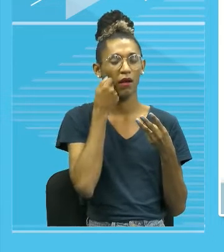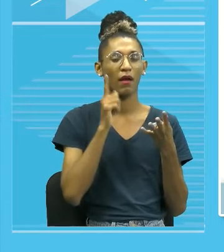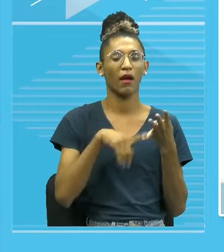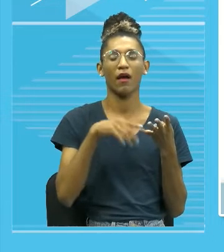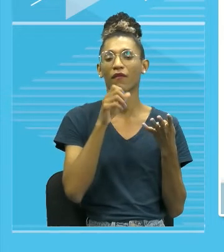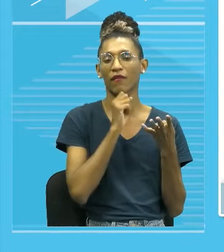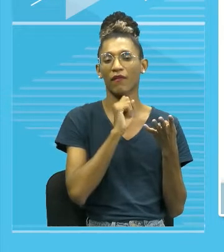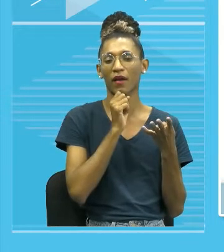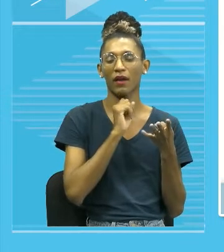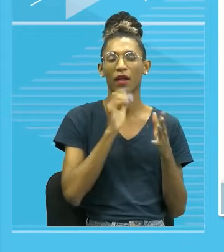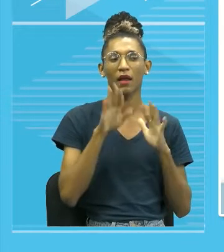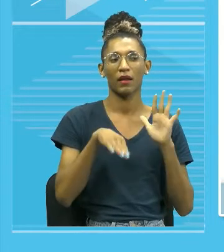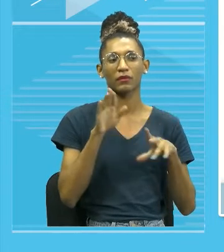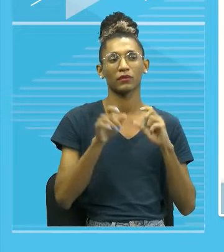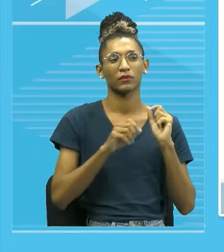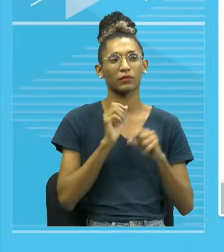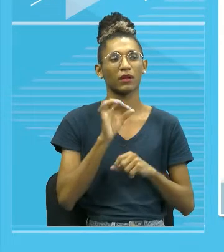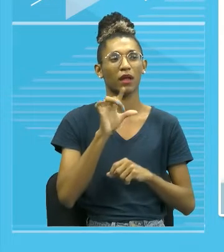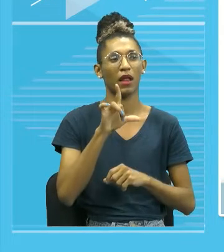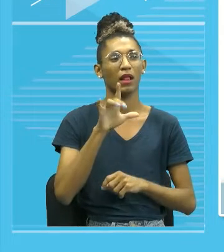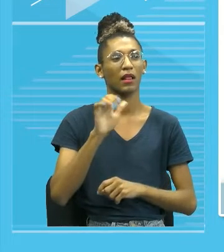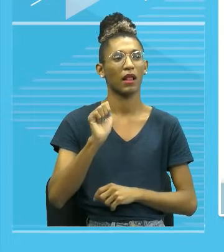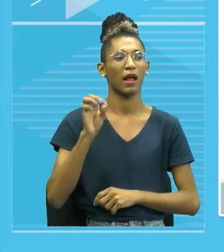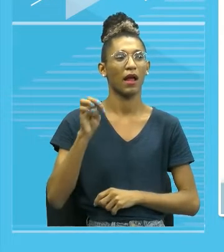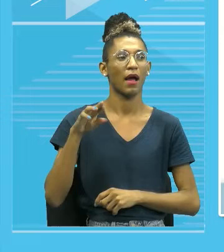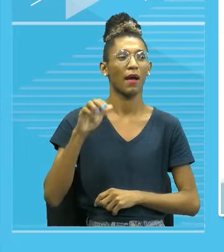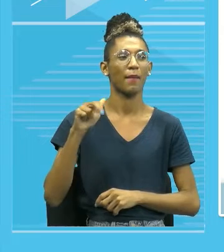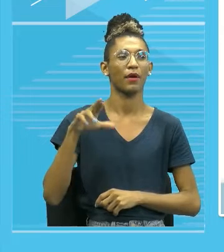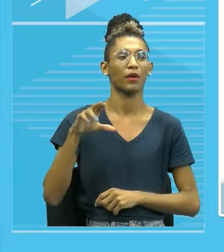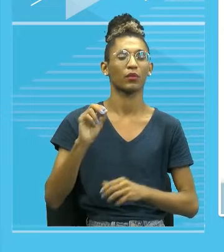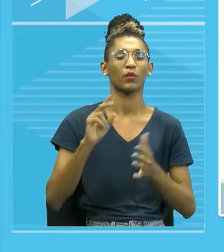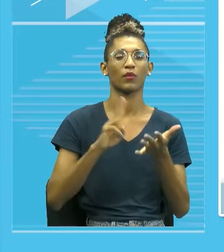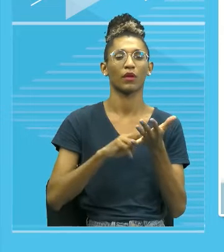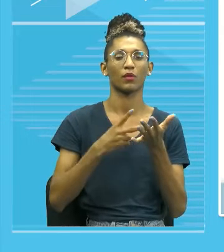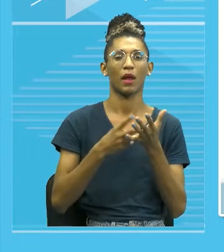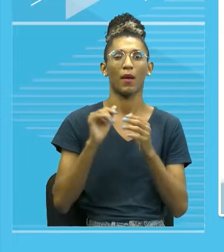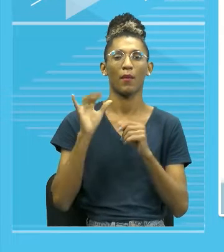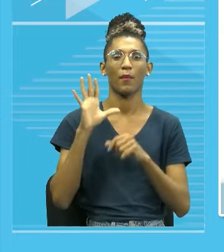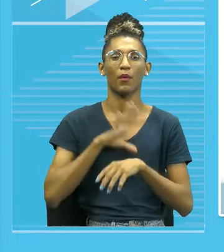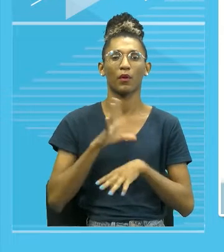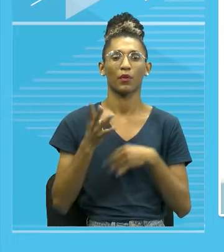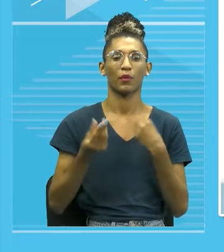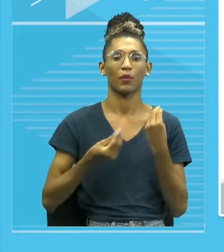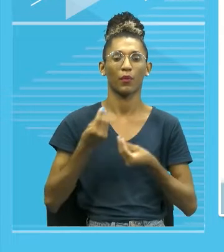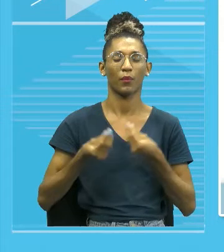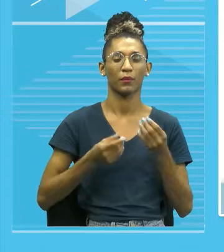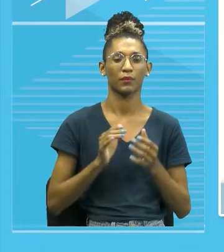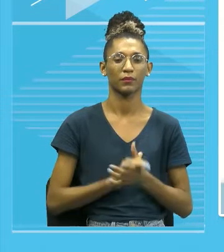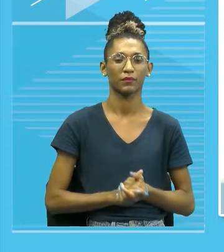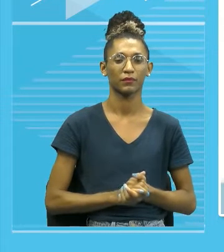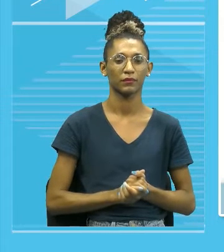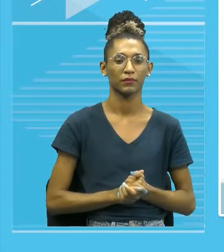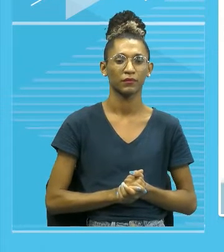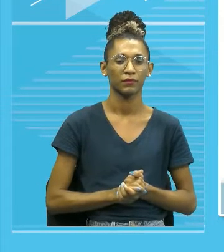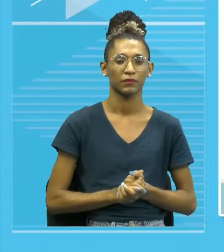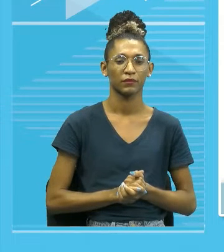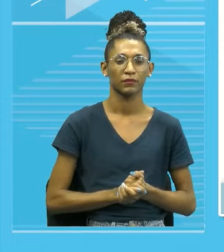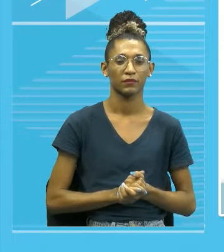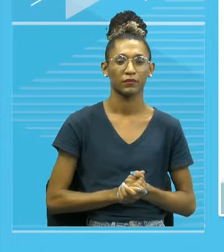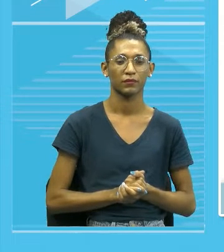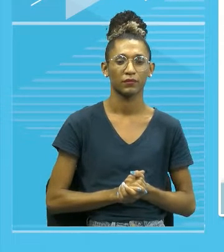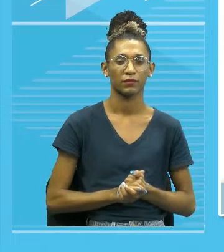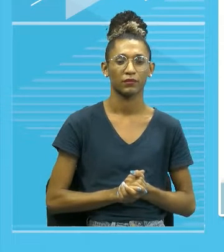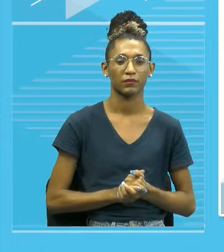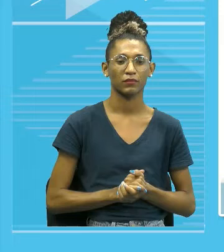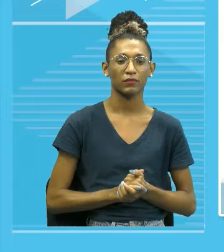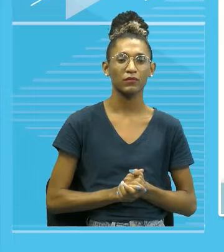sem levar lá mano lá na Natura Beleza eu vou traduzir em português como às vezes a